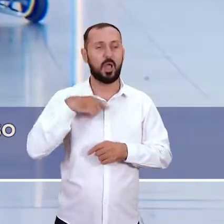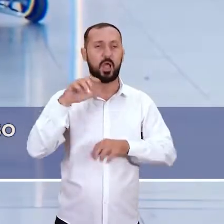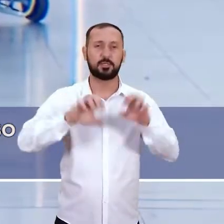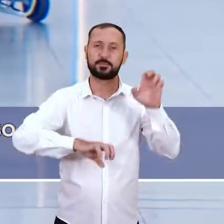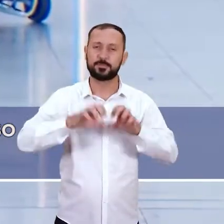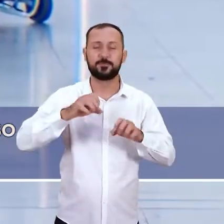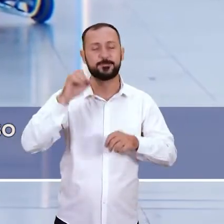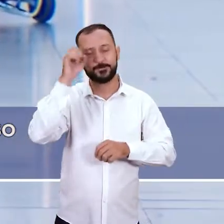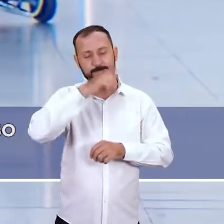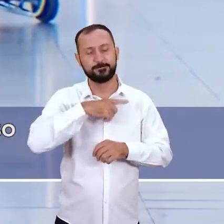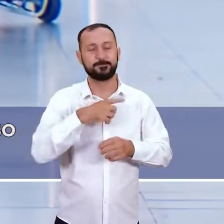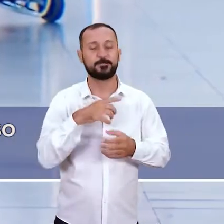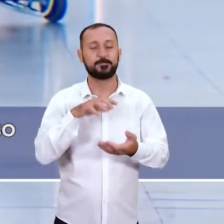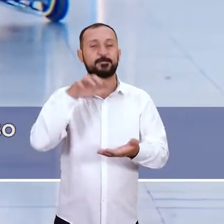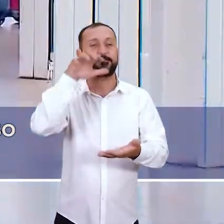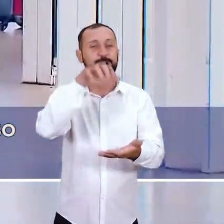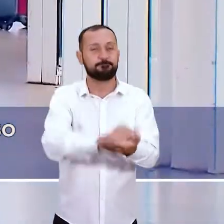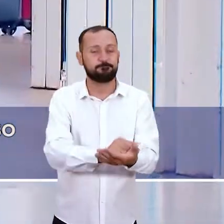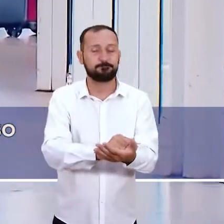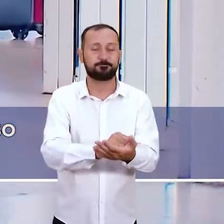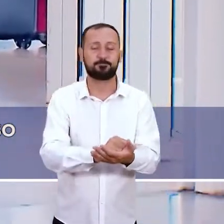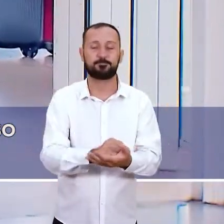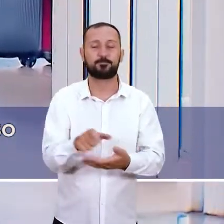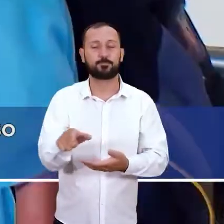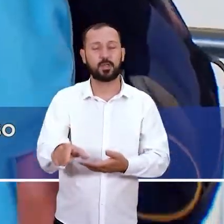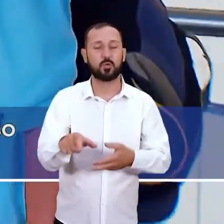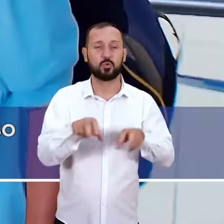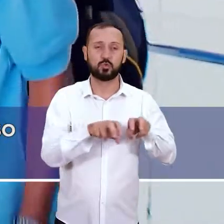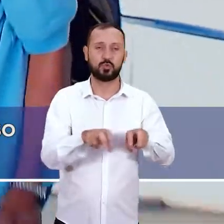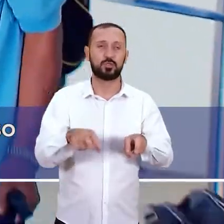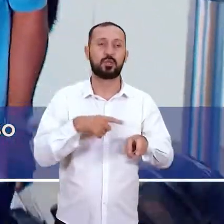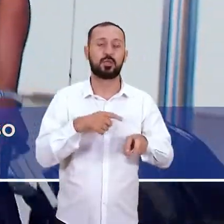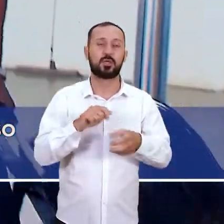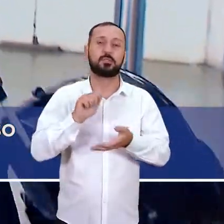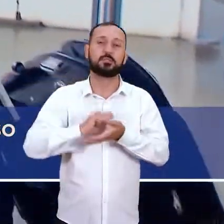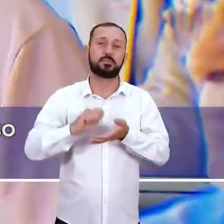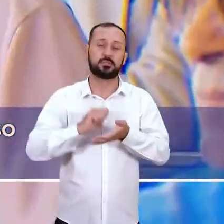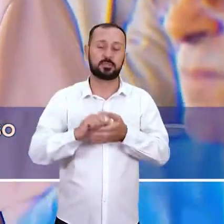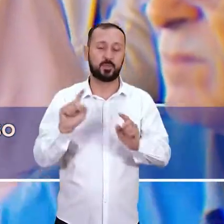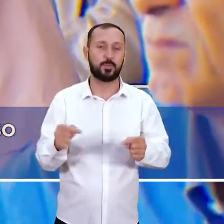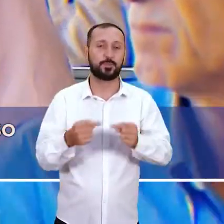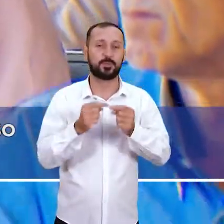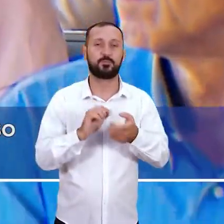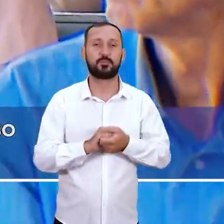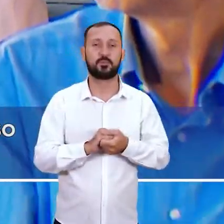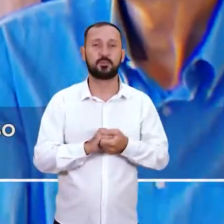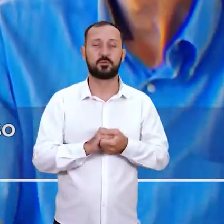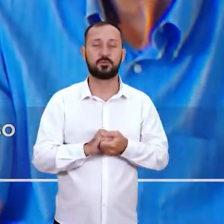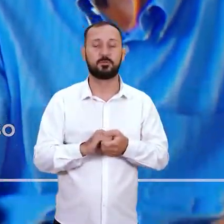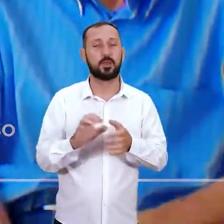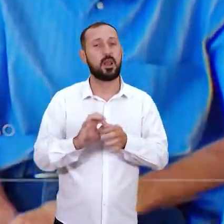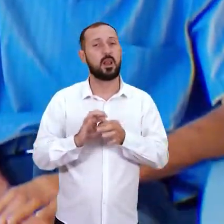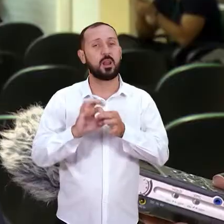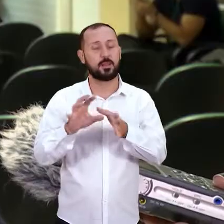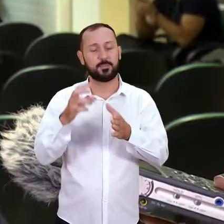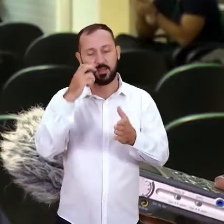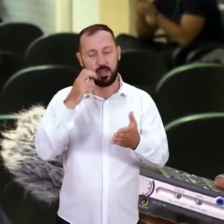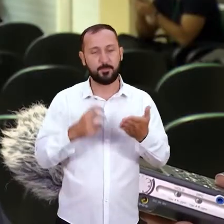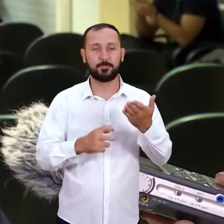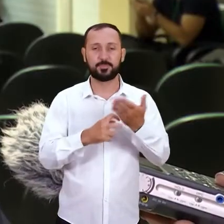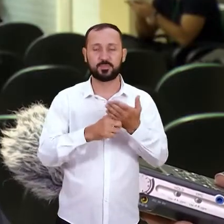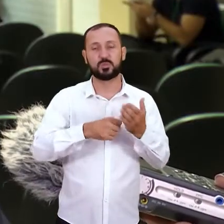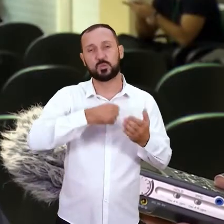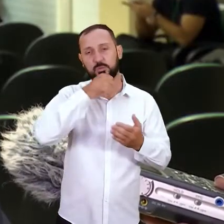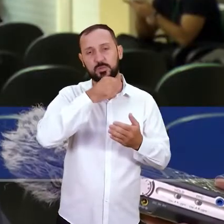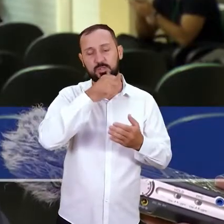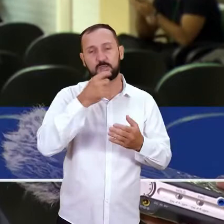dia a dia as empresas dificultam a reserva dos assentos sem ônus para os idosos que preenchem os requisitos. Na concessão